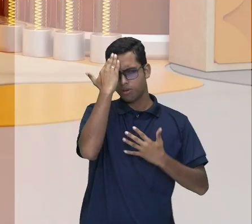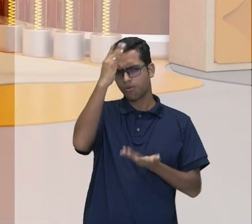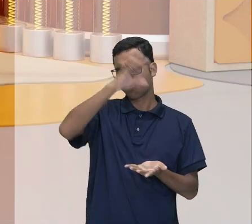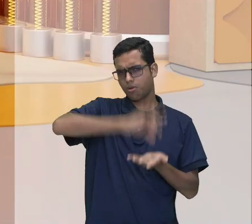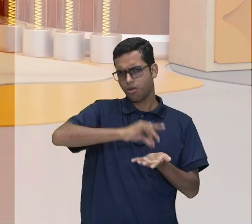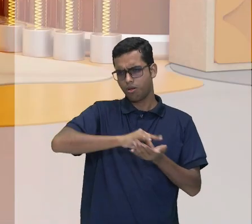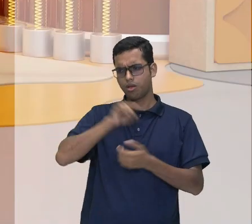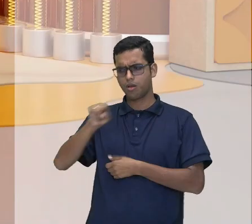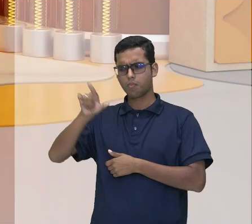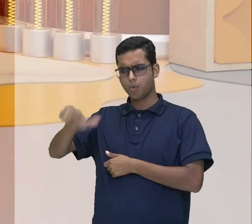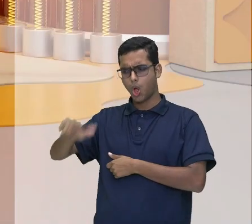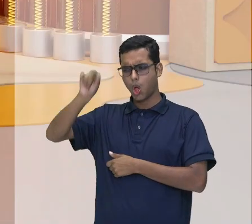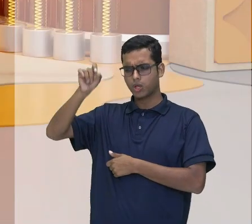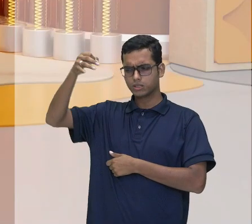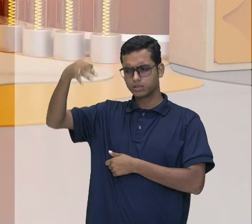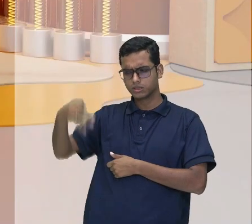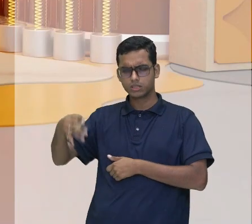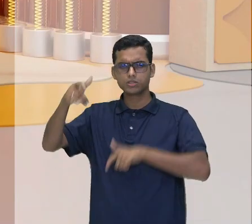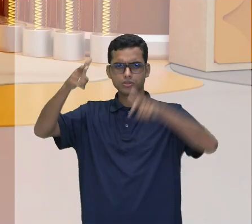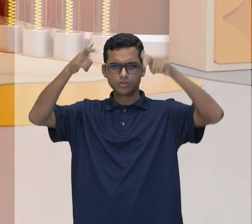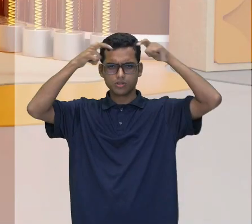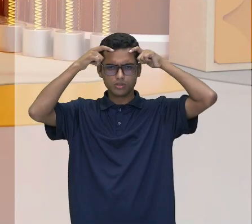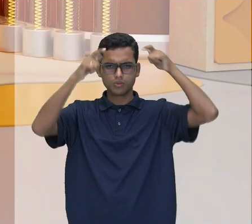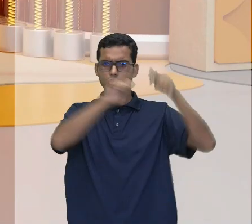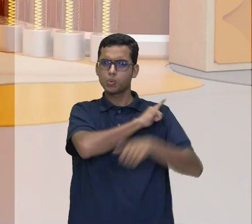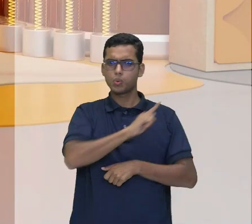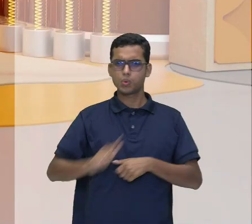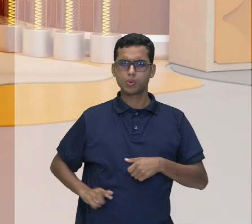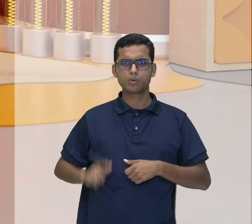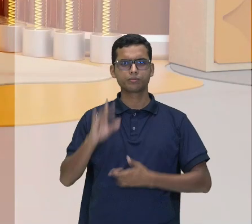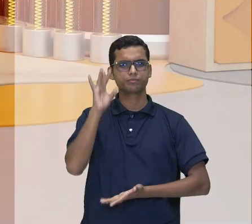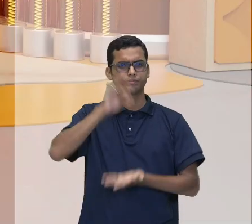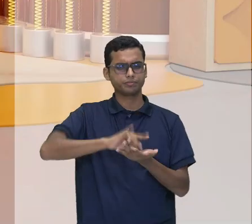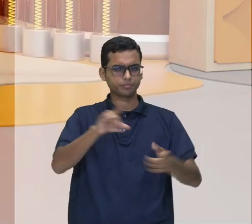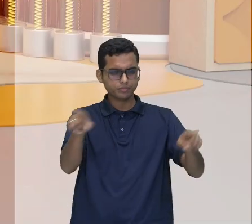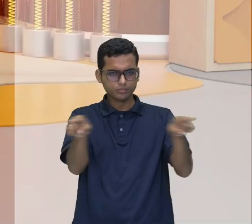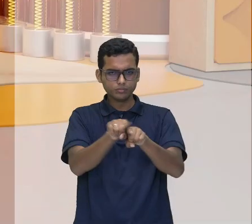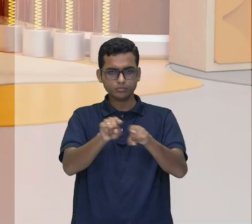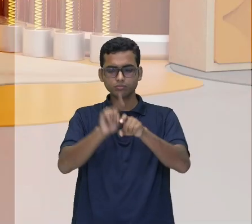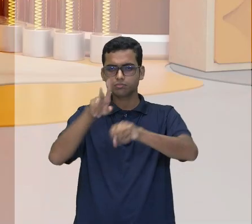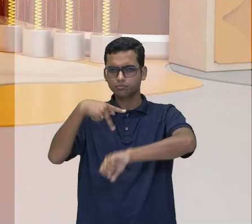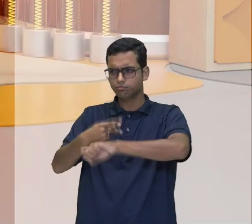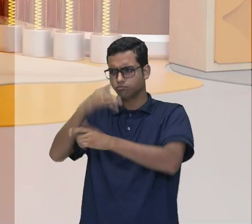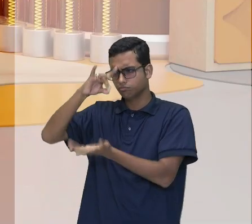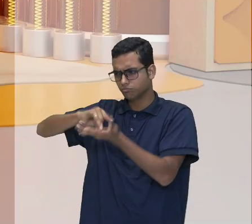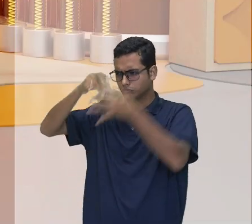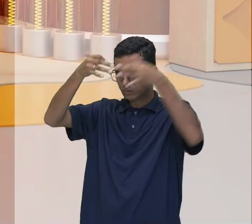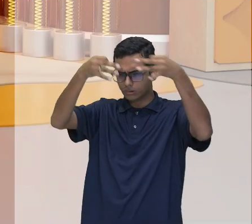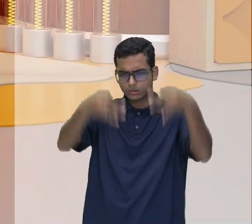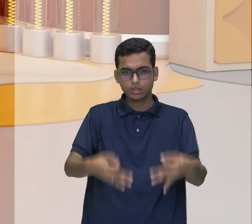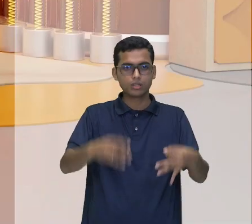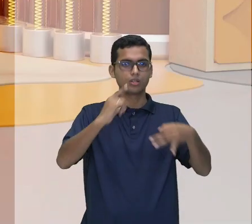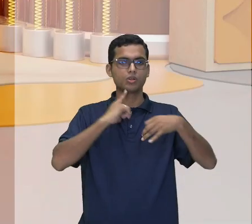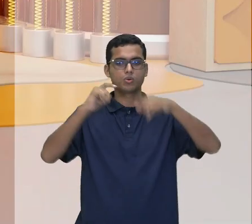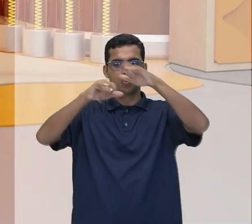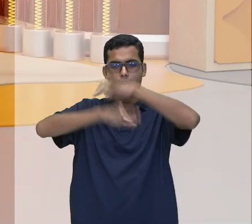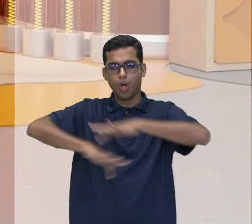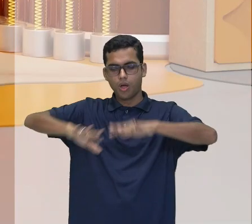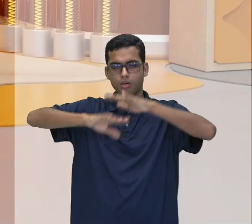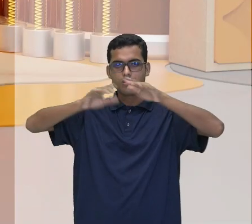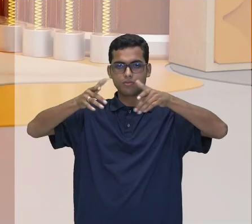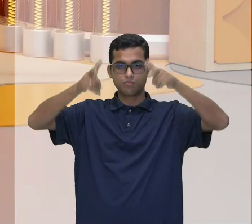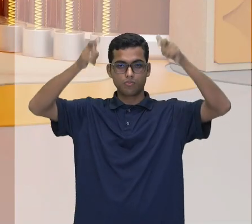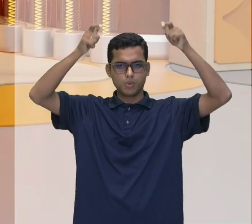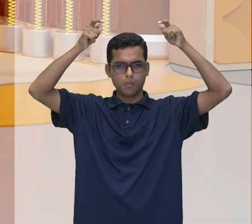realmente aquela pessoa estava apta a se tornar imperador. Depois dessa confirmação, havia um ritual de coroação